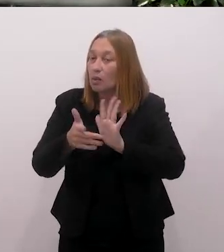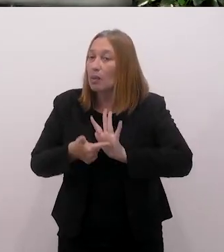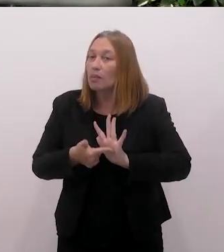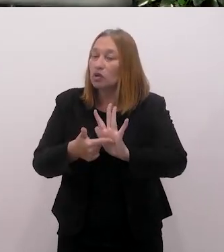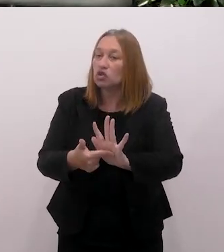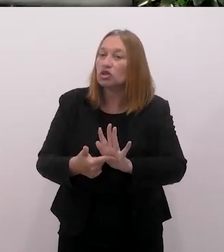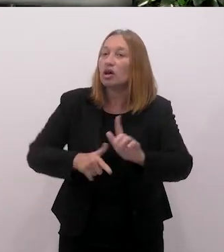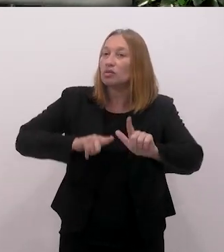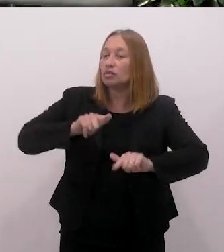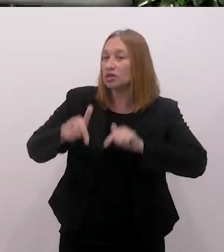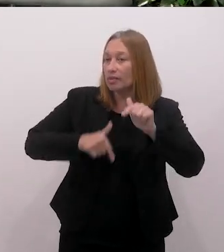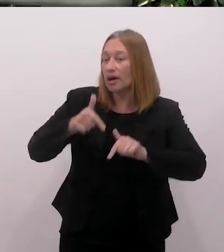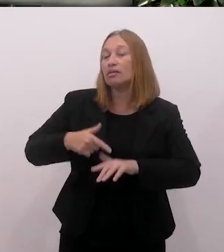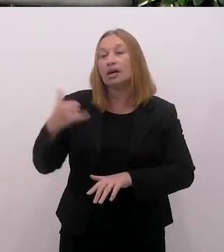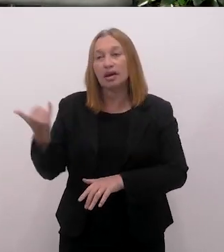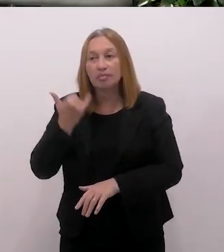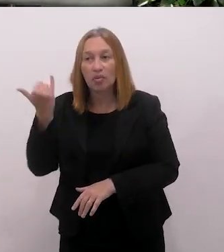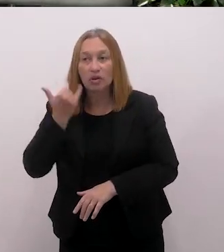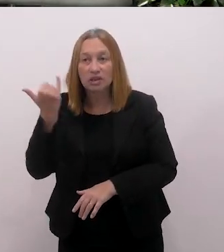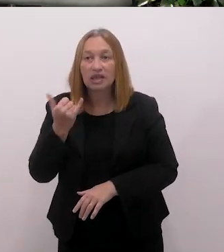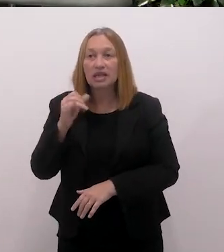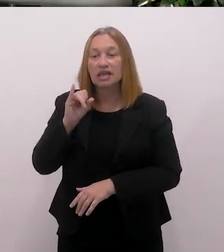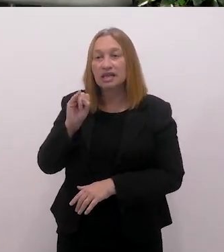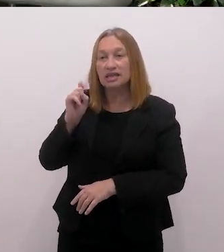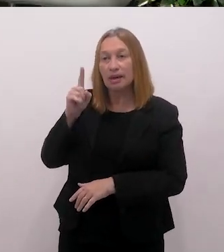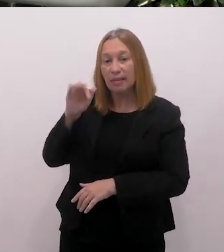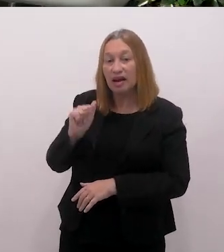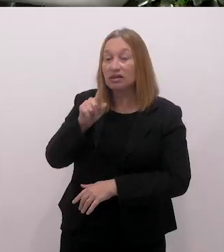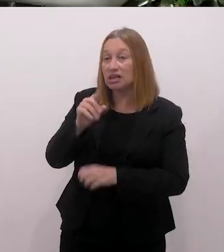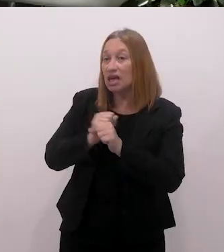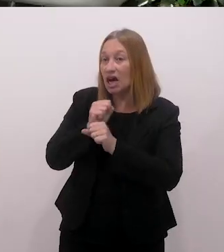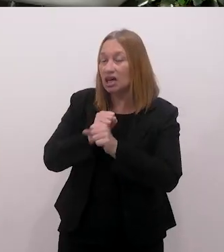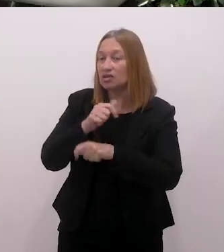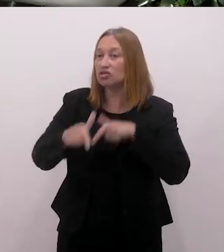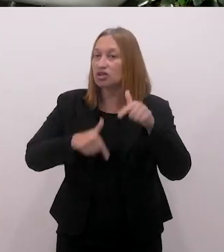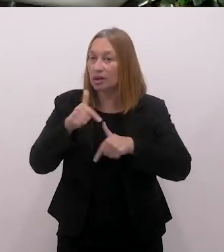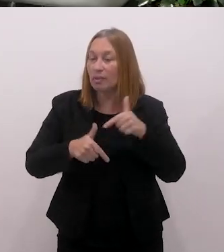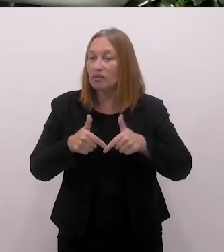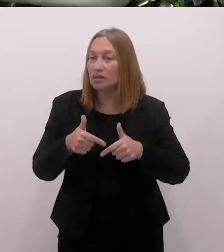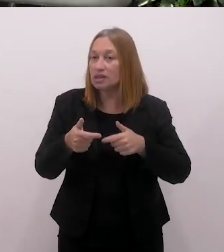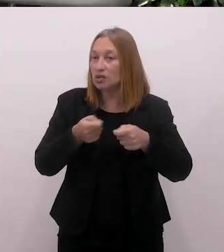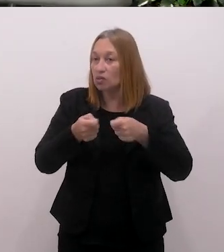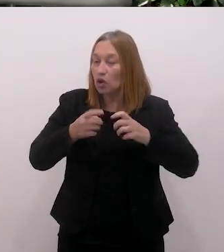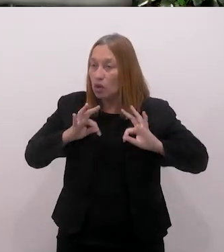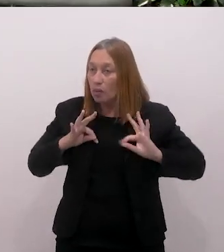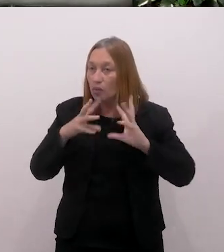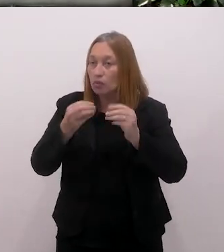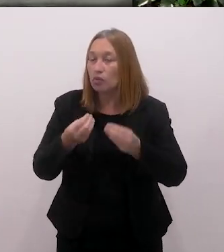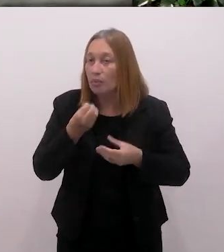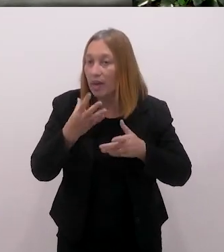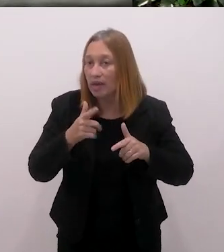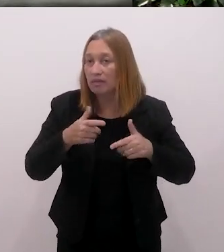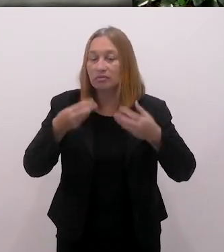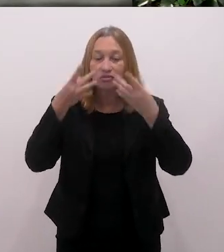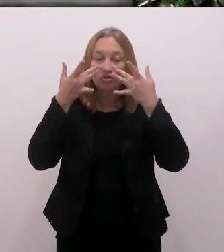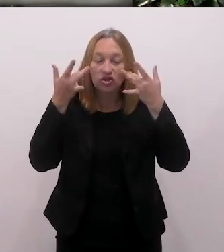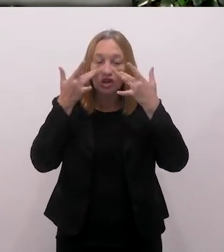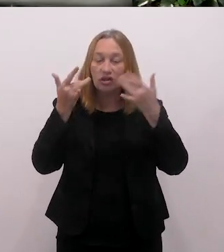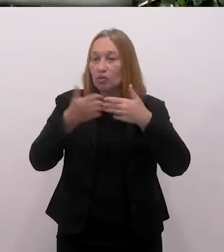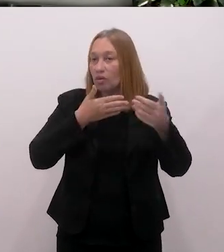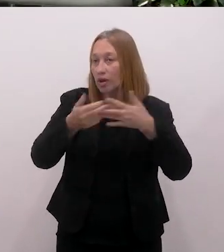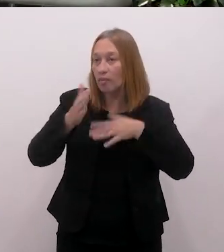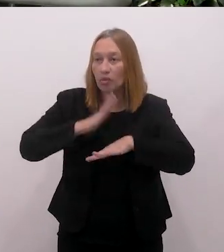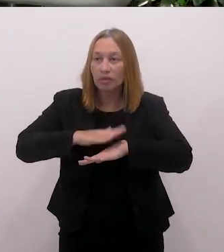ter esse acesso para mostrar o trabalho é muito importante. Isabela, você tem muitos anos de carreira, você domina muito bem o